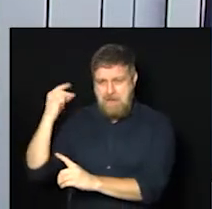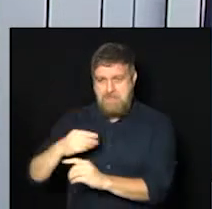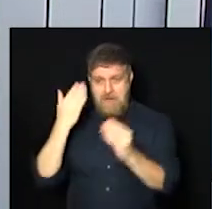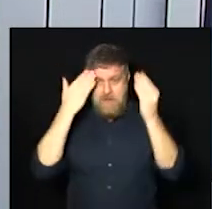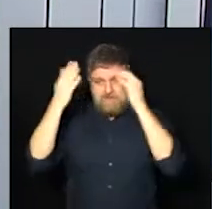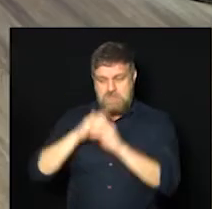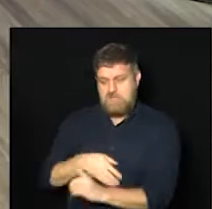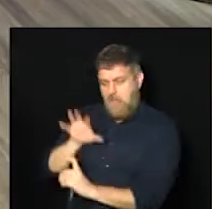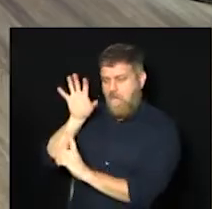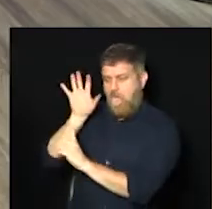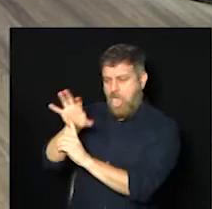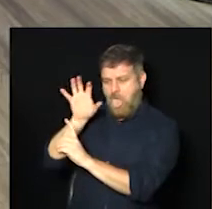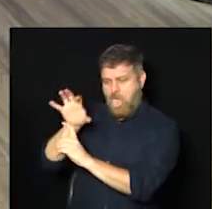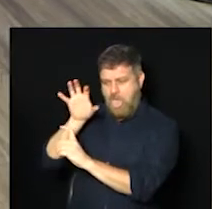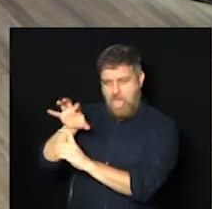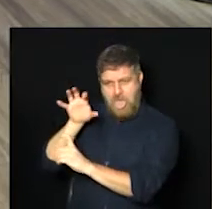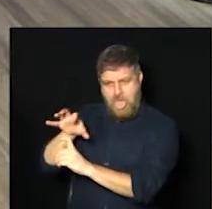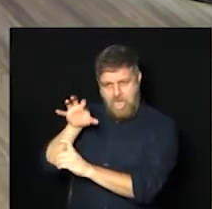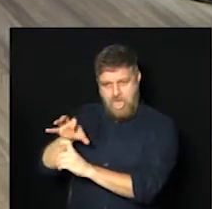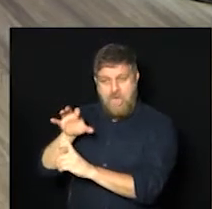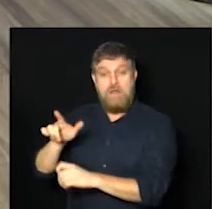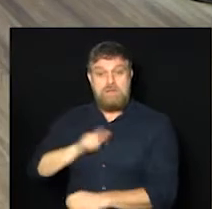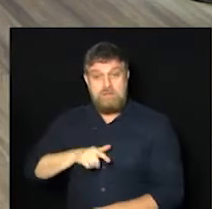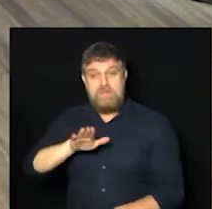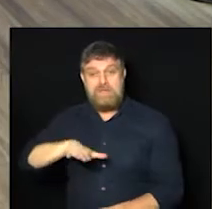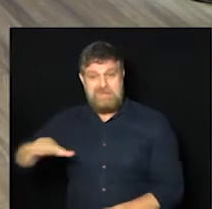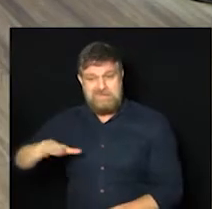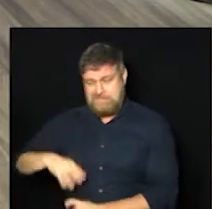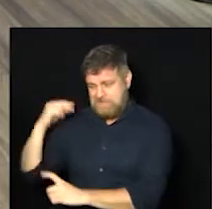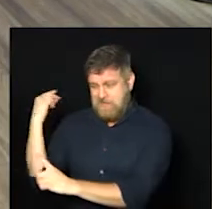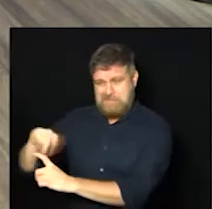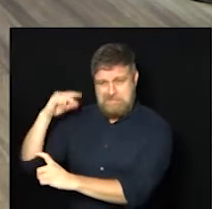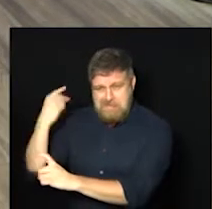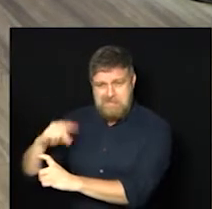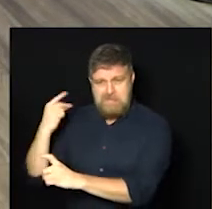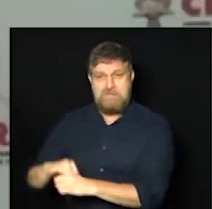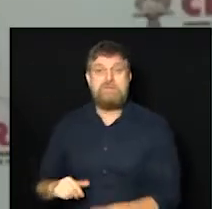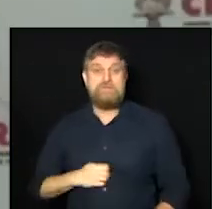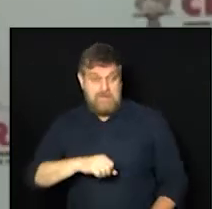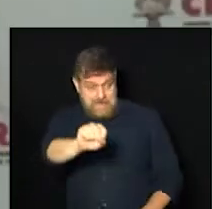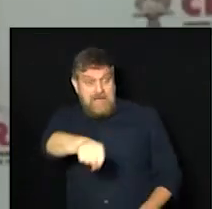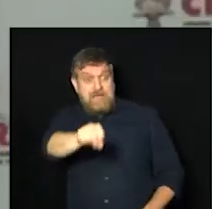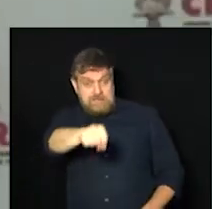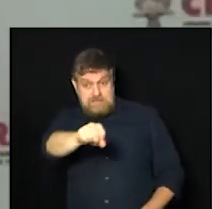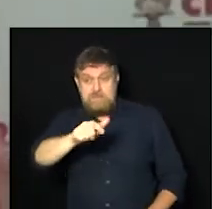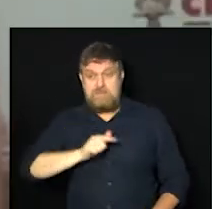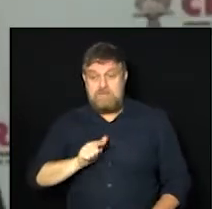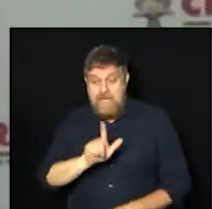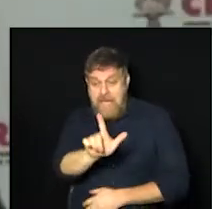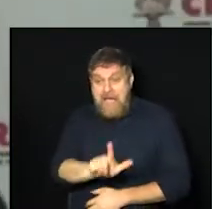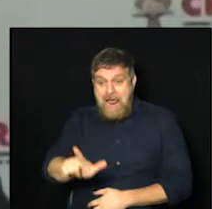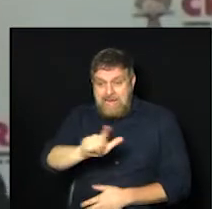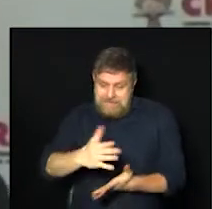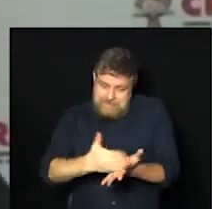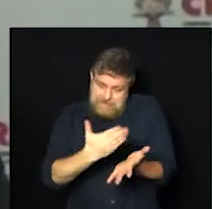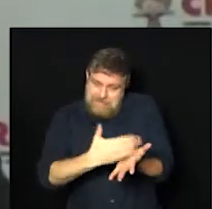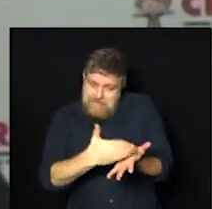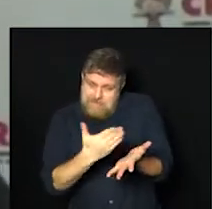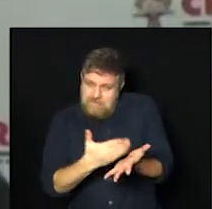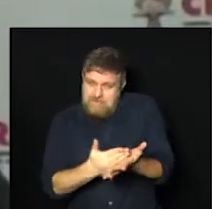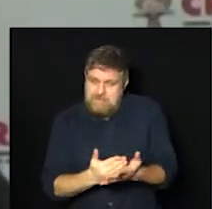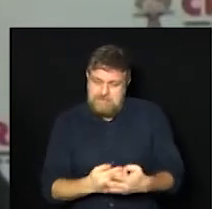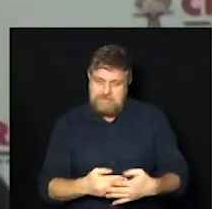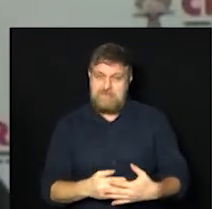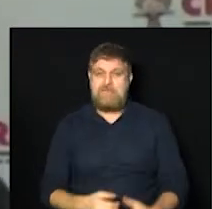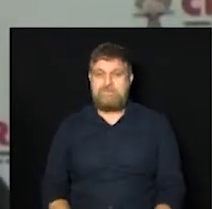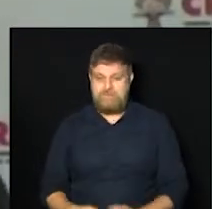psicológica, tem outros jeitos também de você agredir essa criança. Sim, sim, a literatura, né, ela usa essa divisão até para a